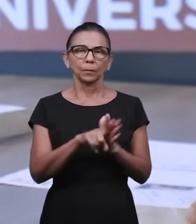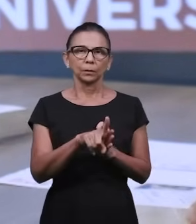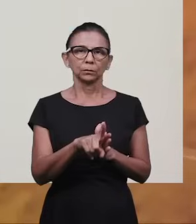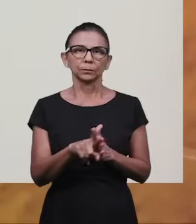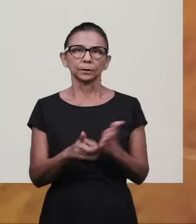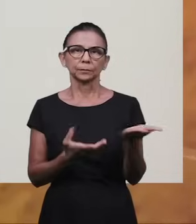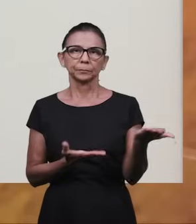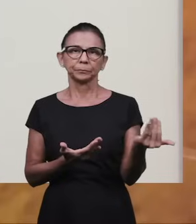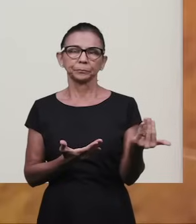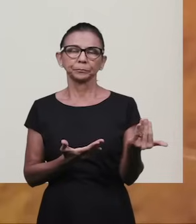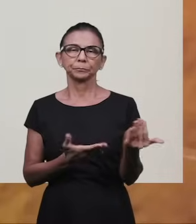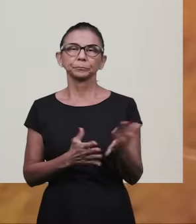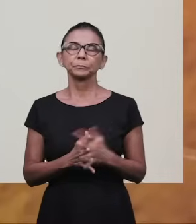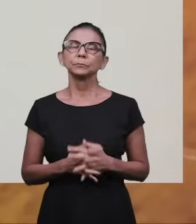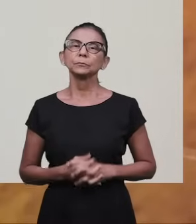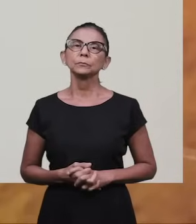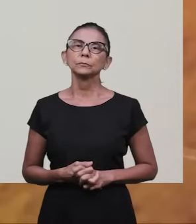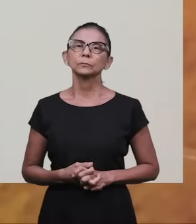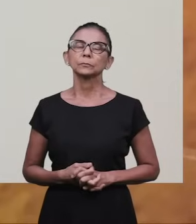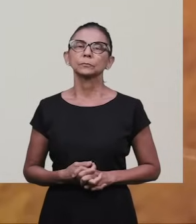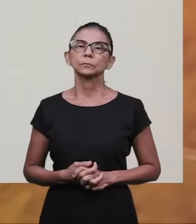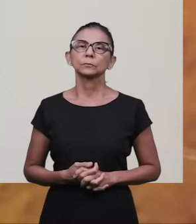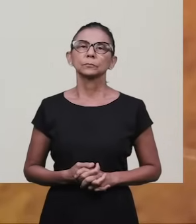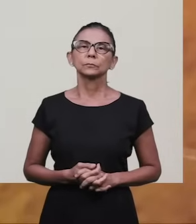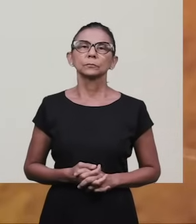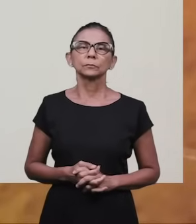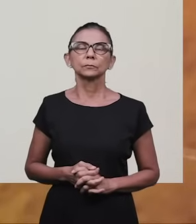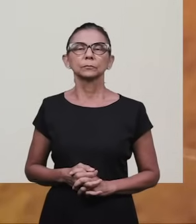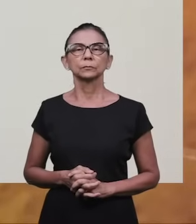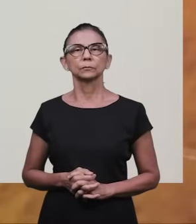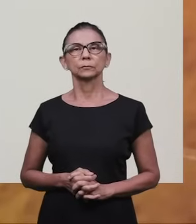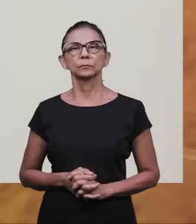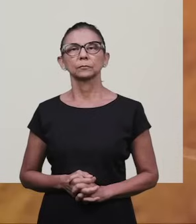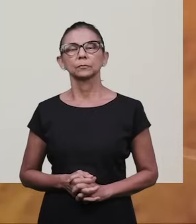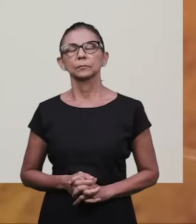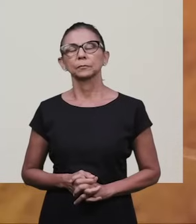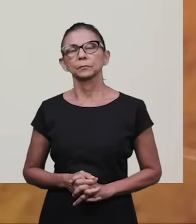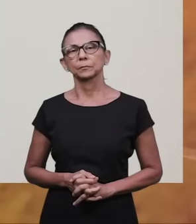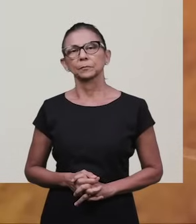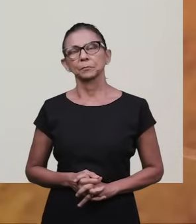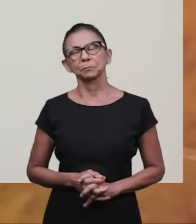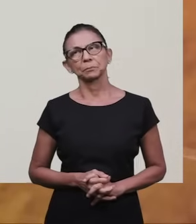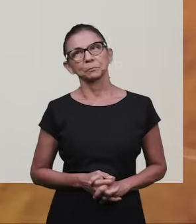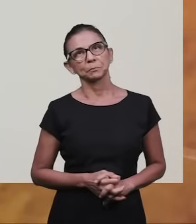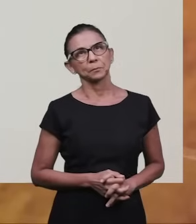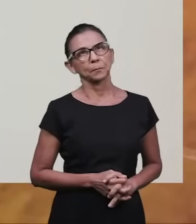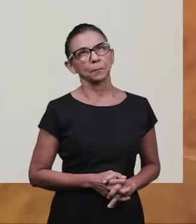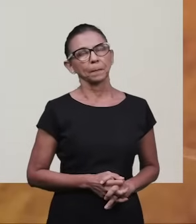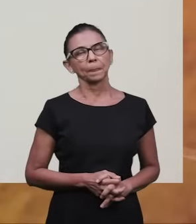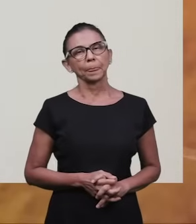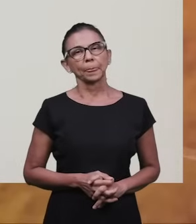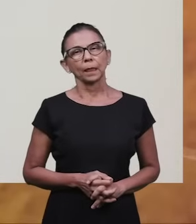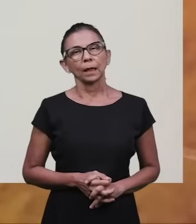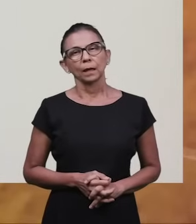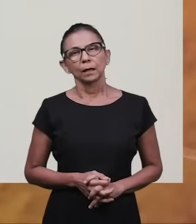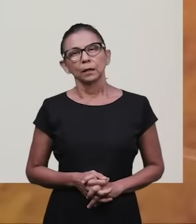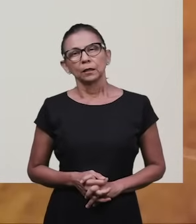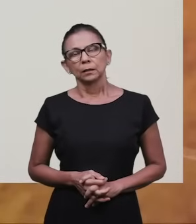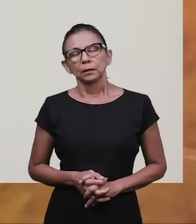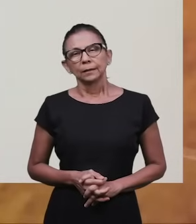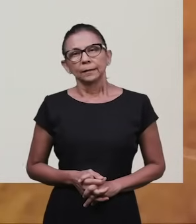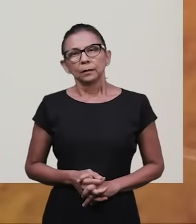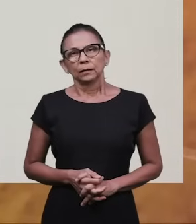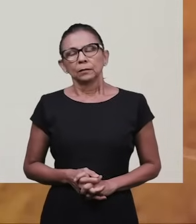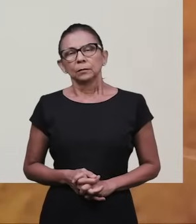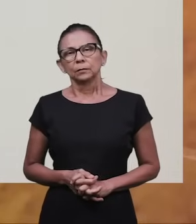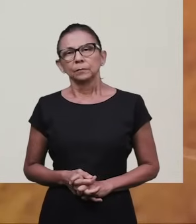momento. A pergunta que eu tenho para fazer eu queria saber como é a experiência de